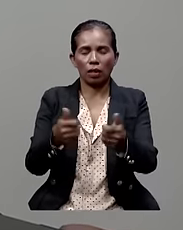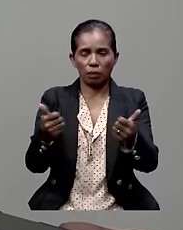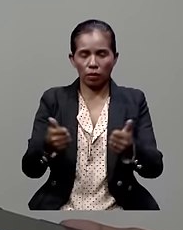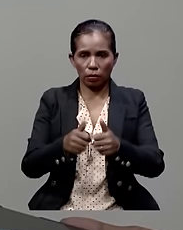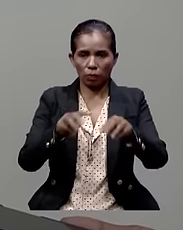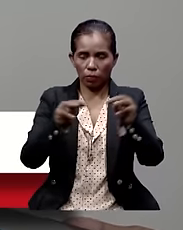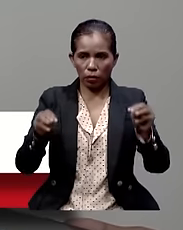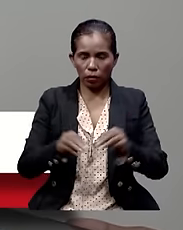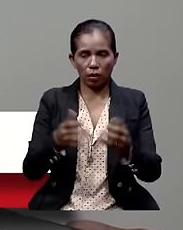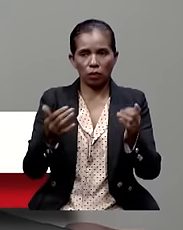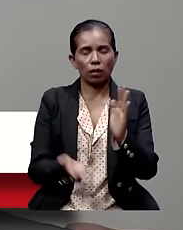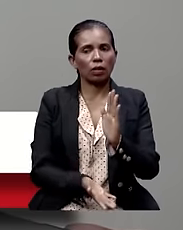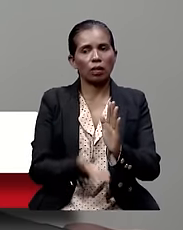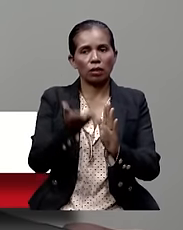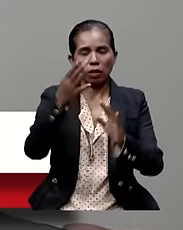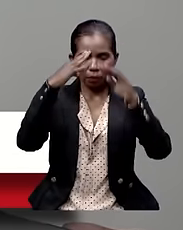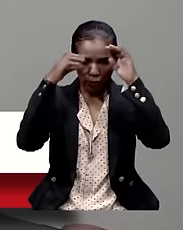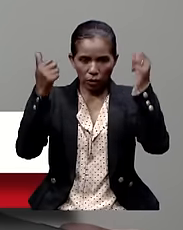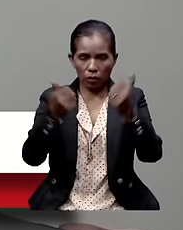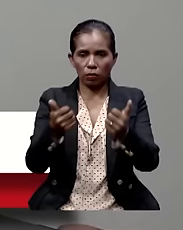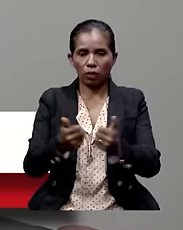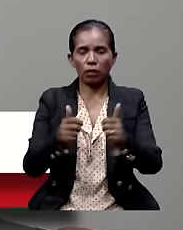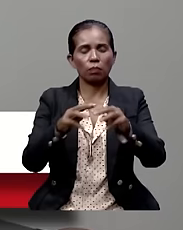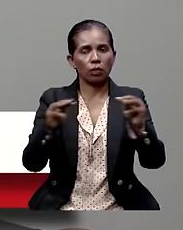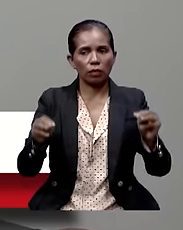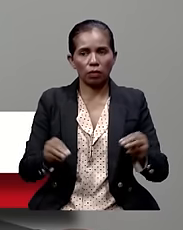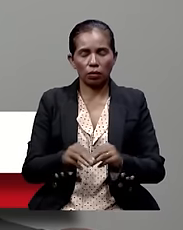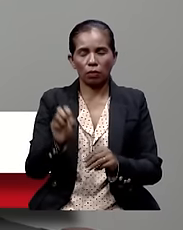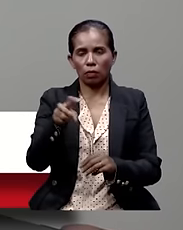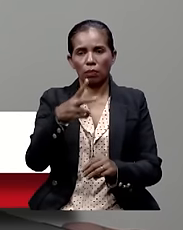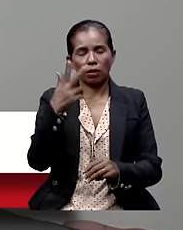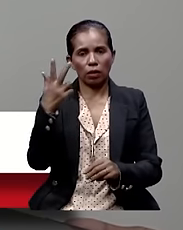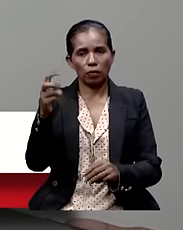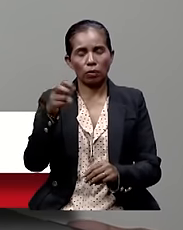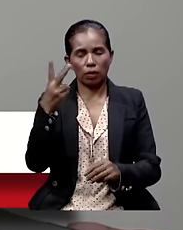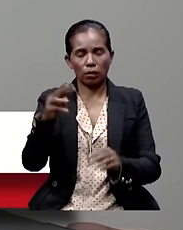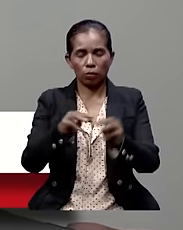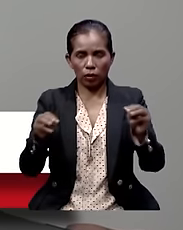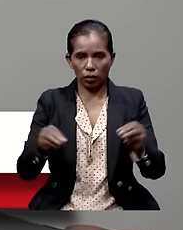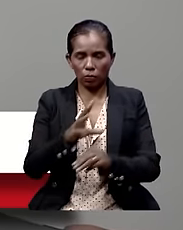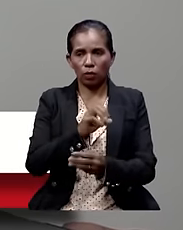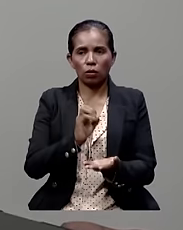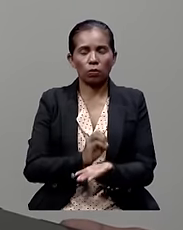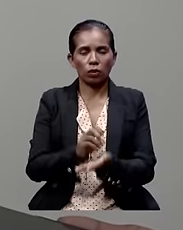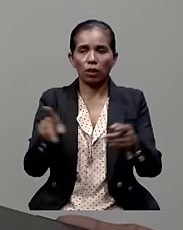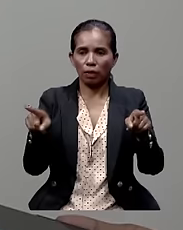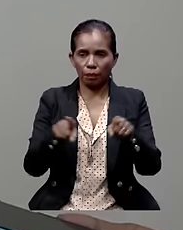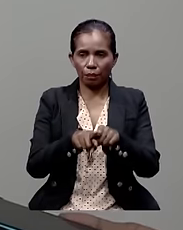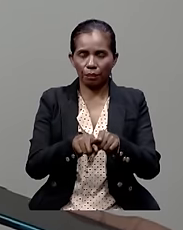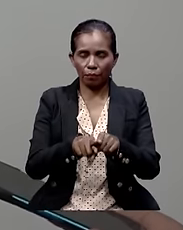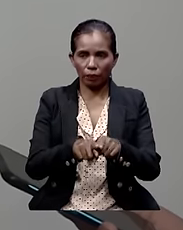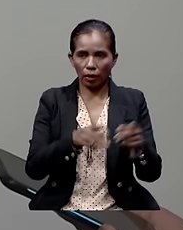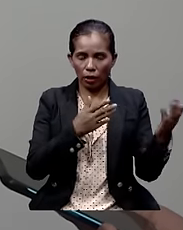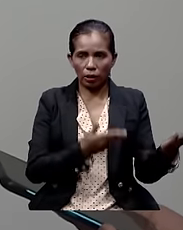agora, hasai hotuba presidente da autoridade município, ia 12 municípios e ho raio ninia nessa. Molakatu